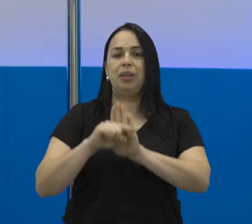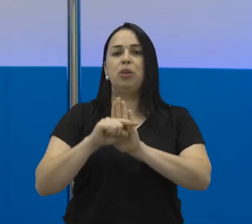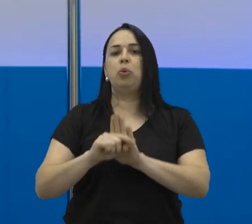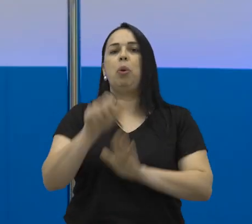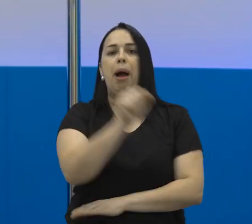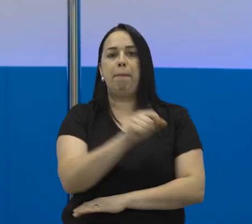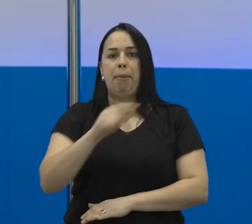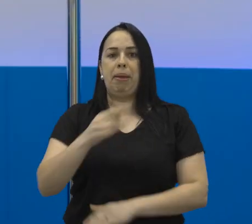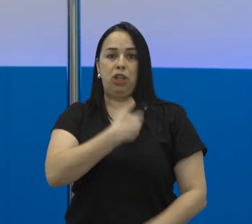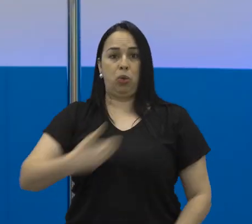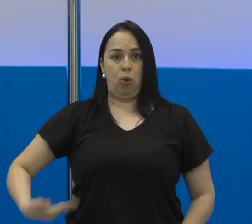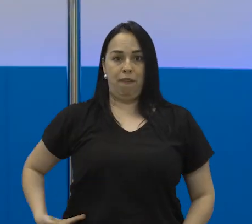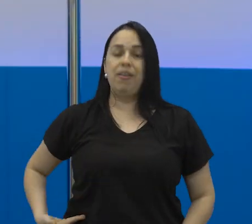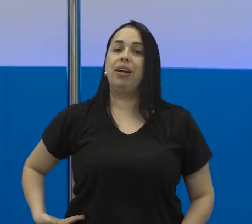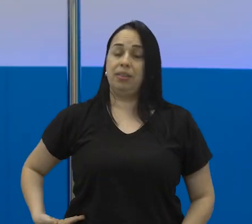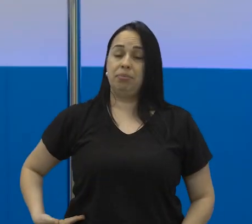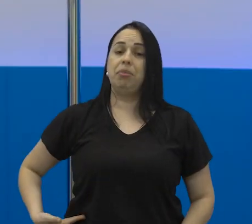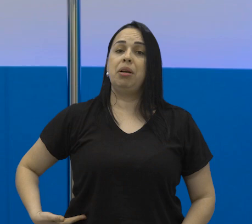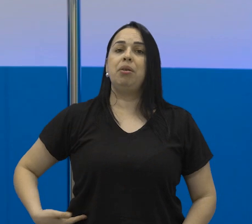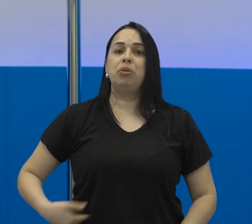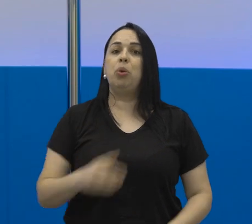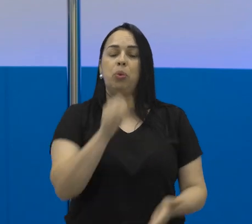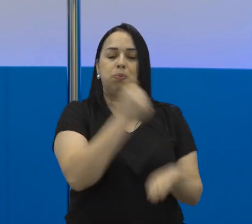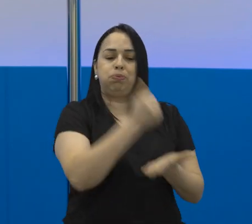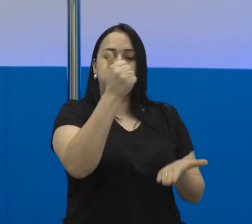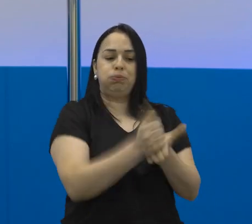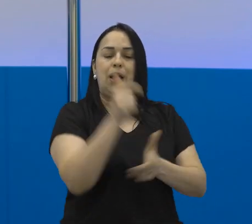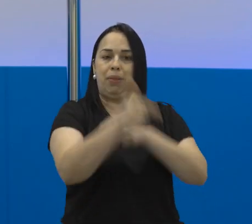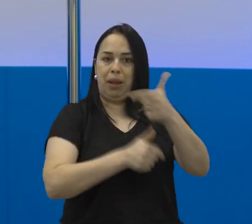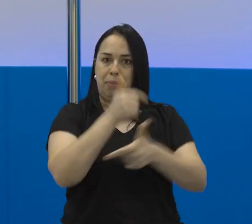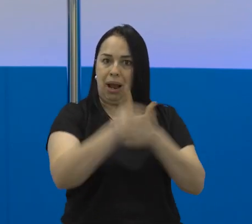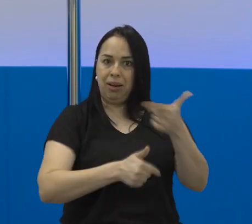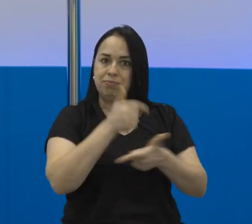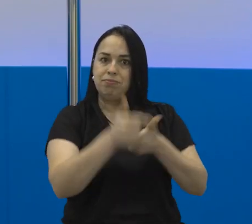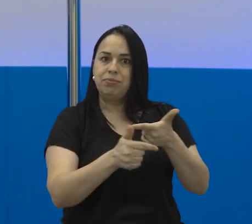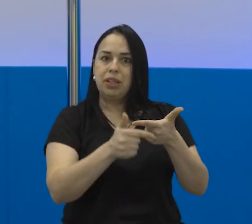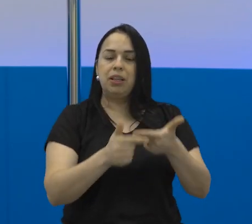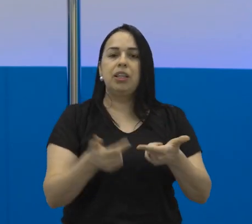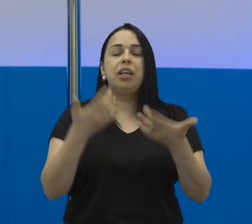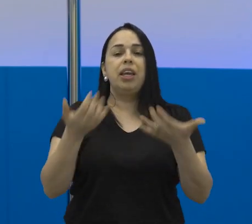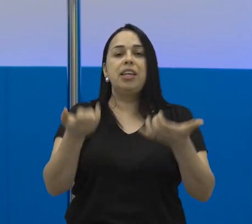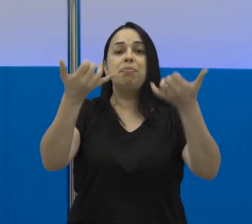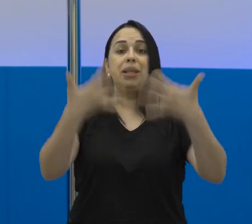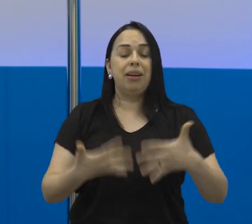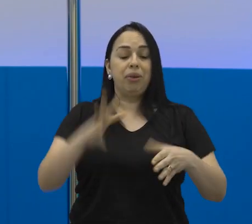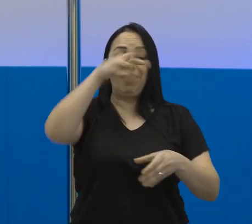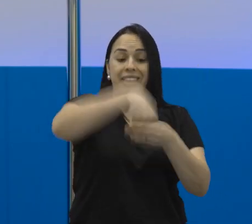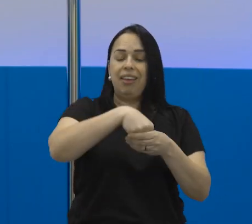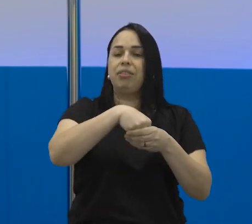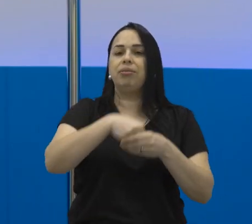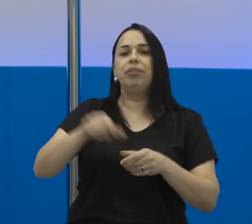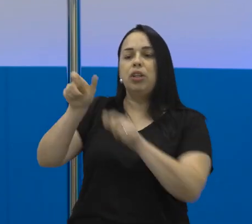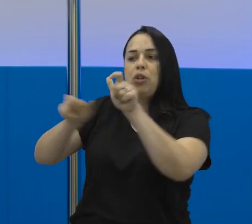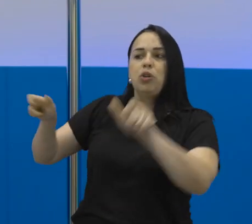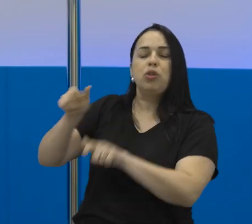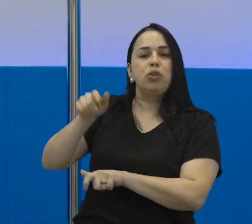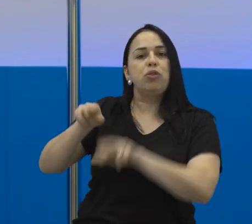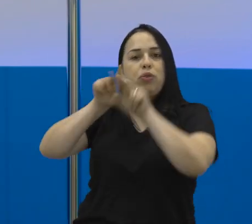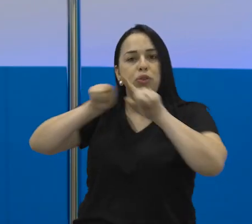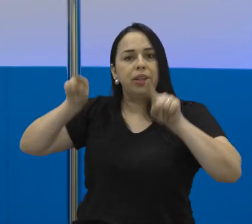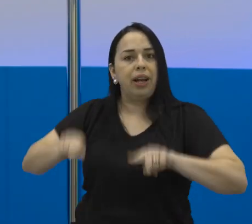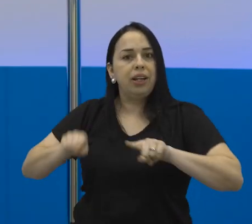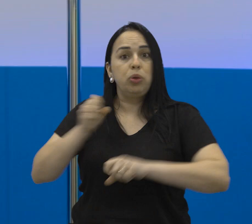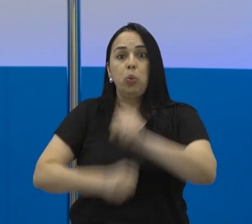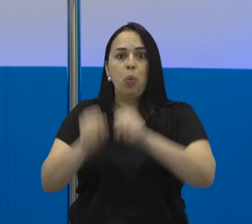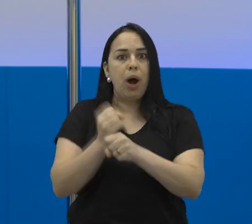E-Social, sistema do governo federal para administrar informações sobre os trabalhadores, mostram que em 2023